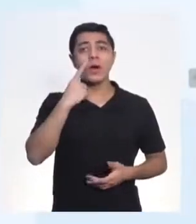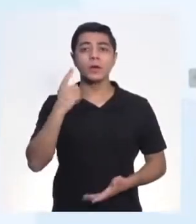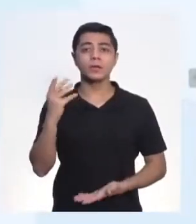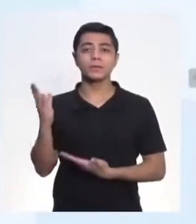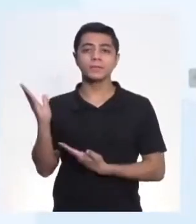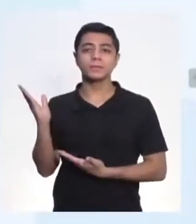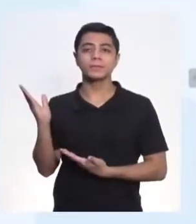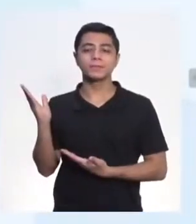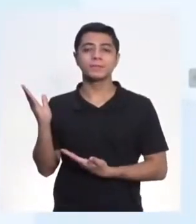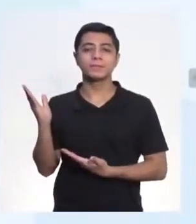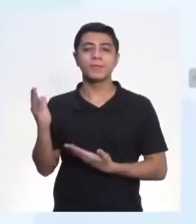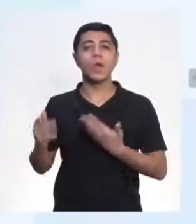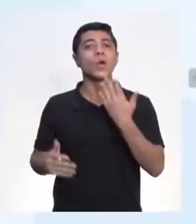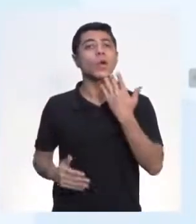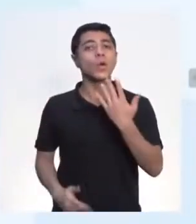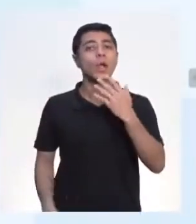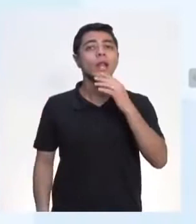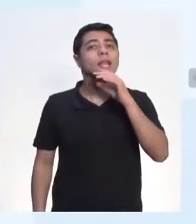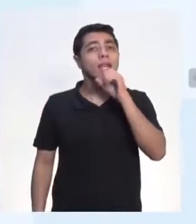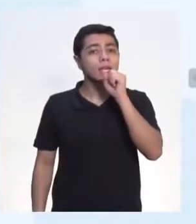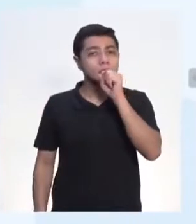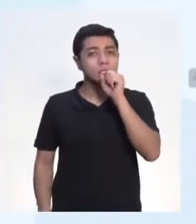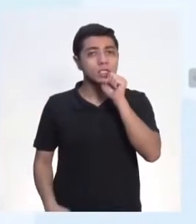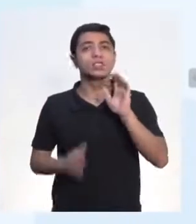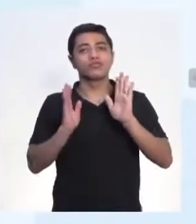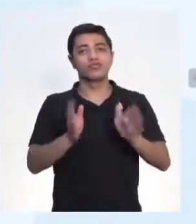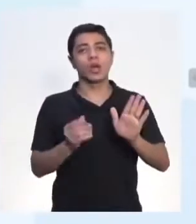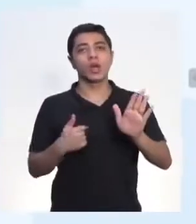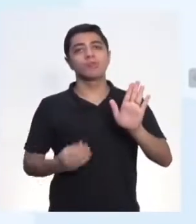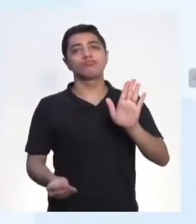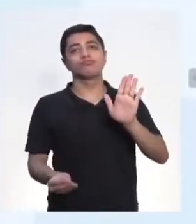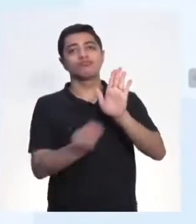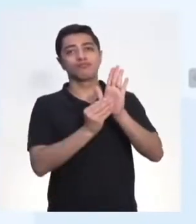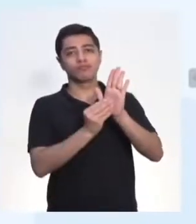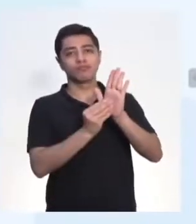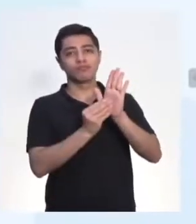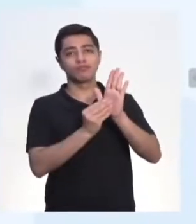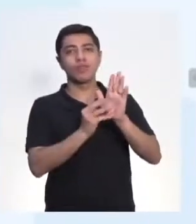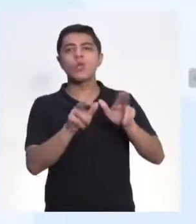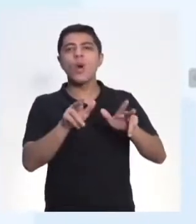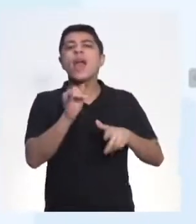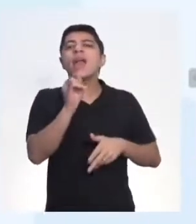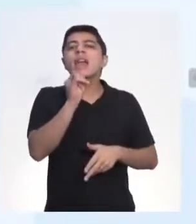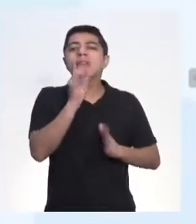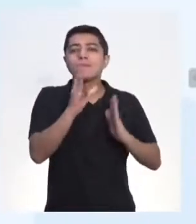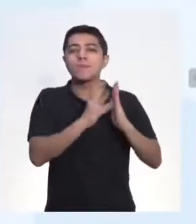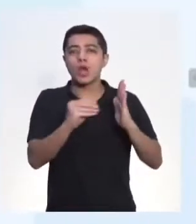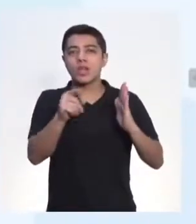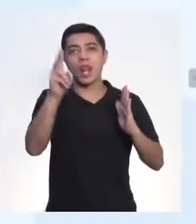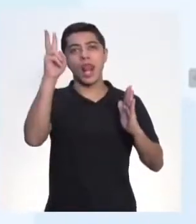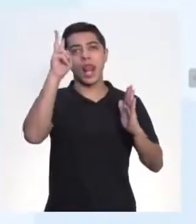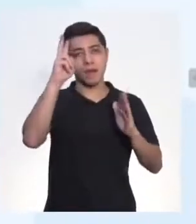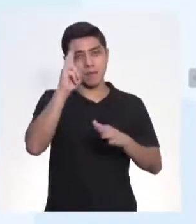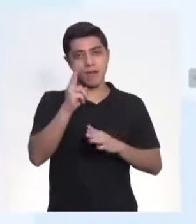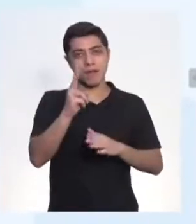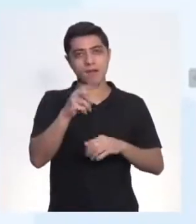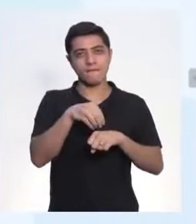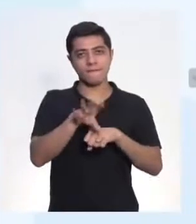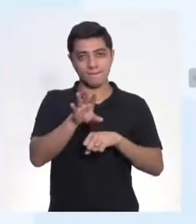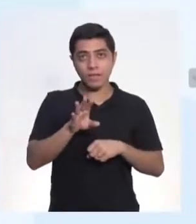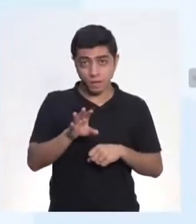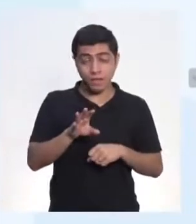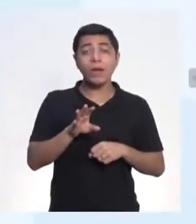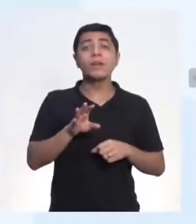deixei a laranja aqui no enunciado como modelo, certo? Para a gente lembrar o que a gente fez. Então, agora, mesma coisa em relação às